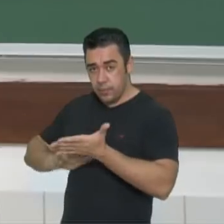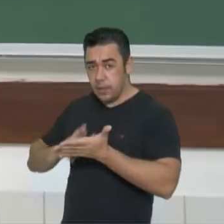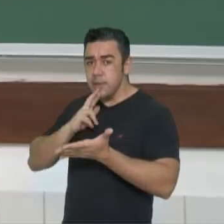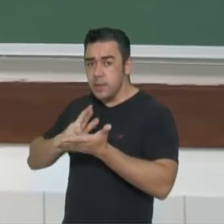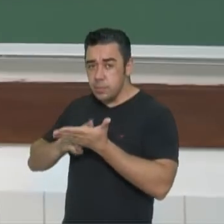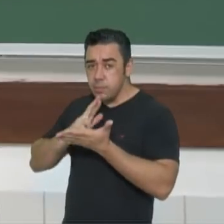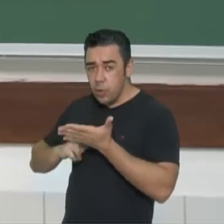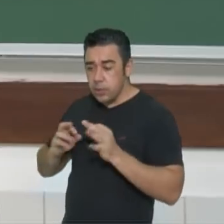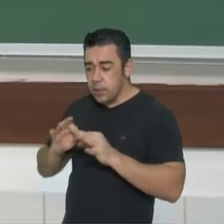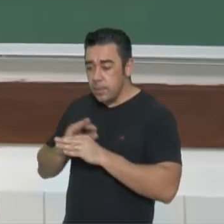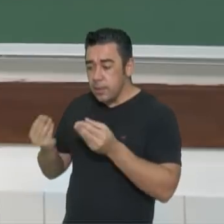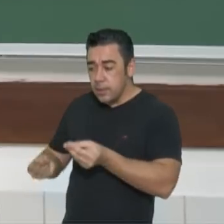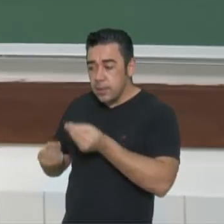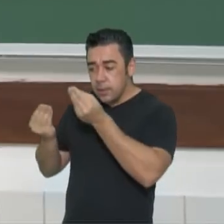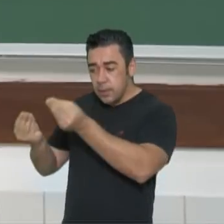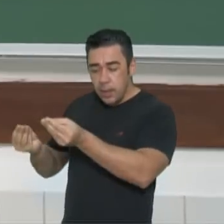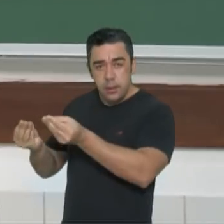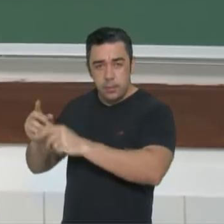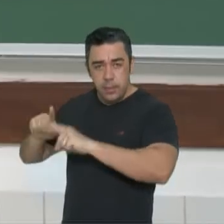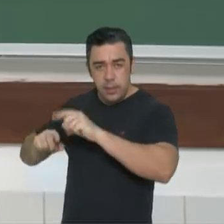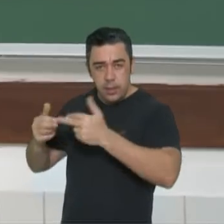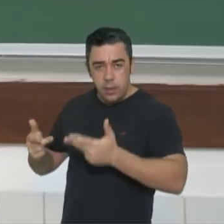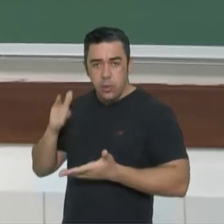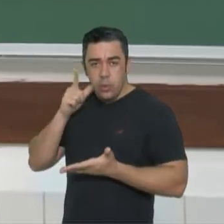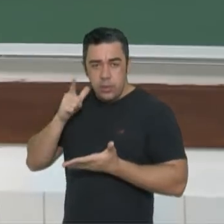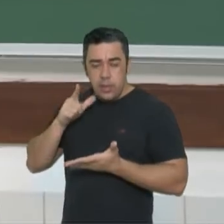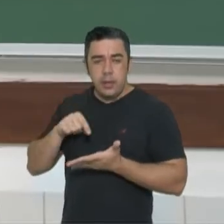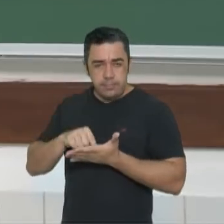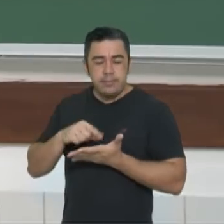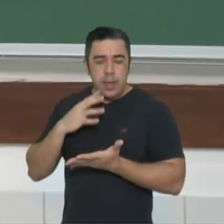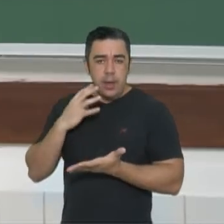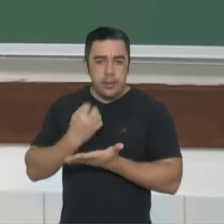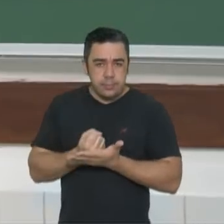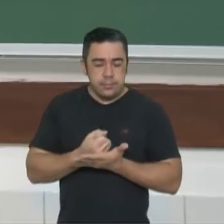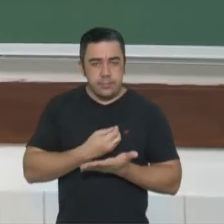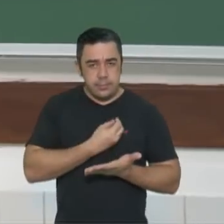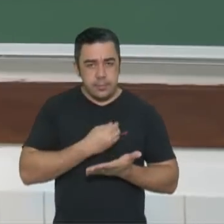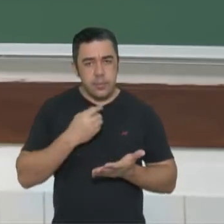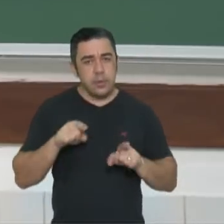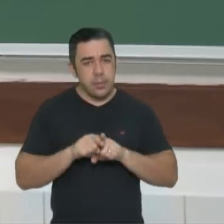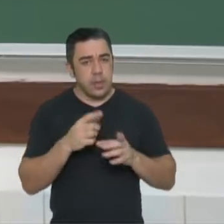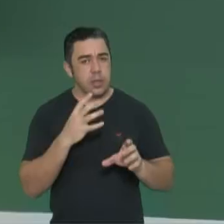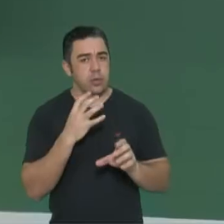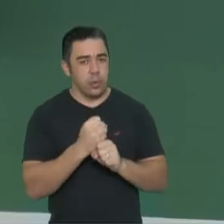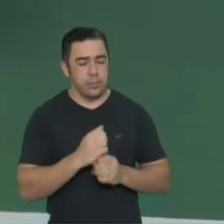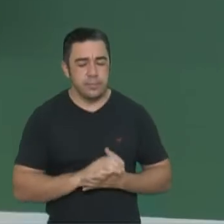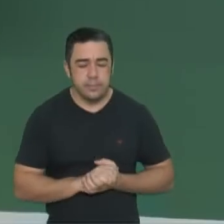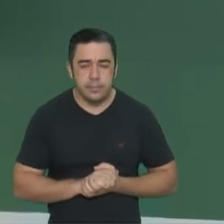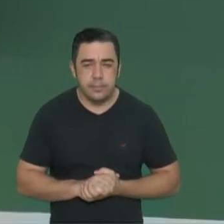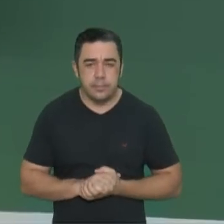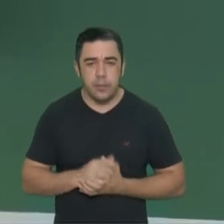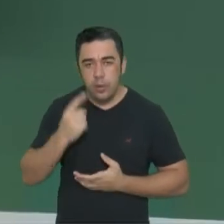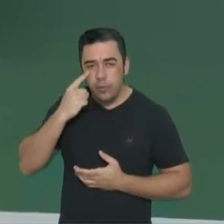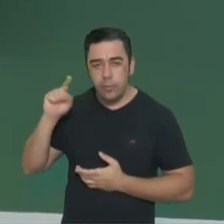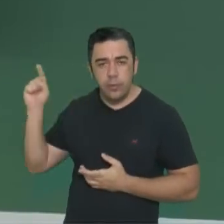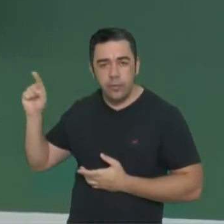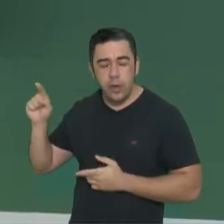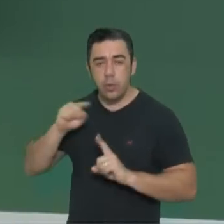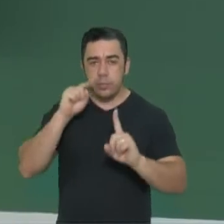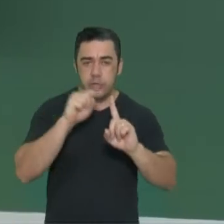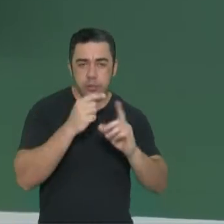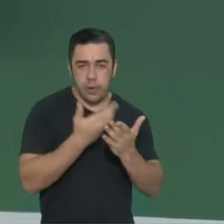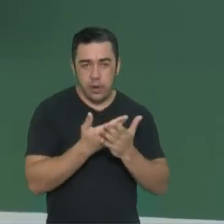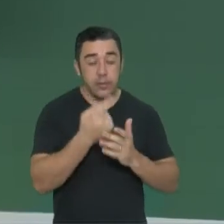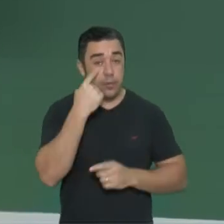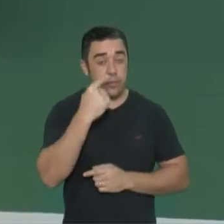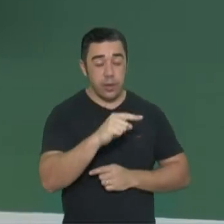termine e entregue esse material para você ganhar presença e nota, ok? Vamos lá. Hoje nós veremos o quê? Os objetivos da aula. Vamos ler e